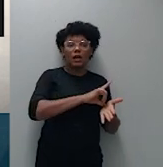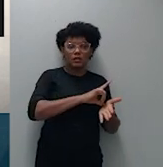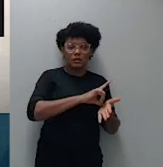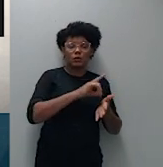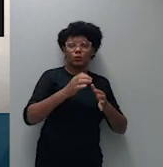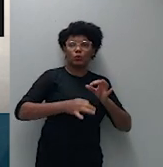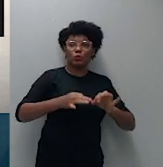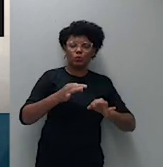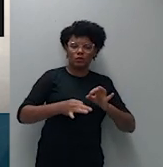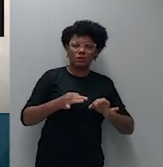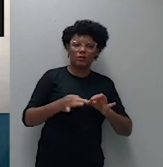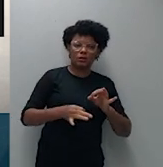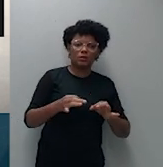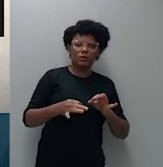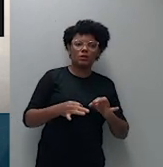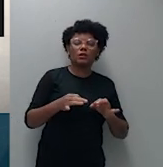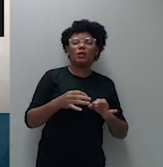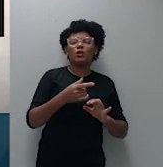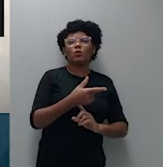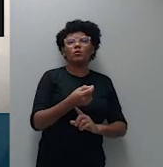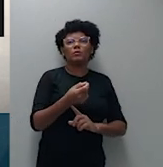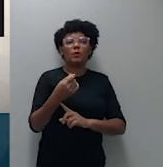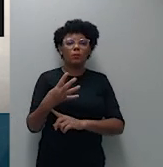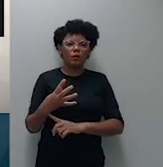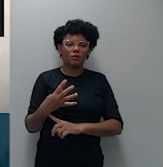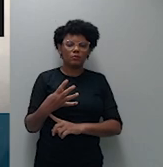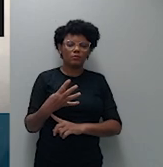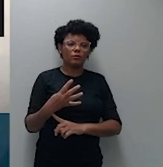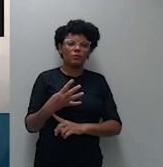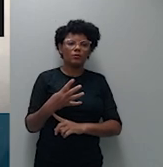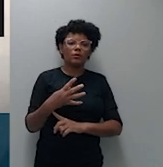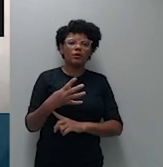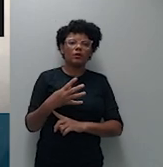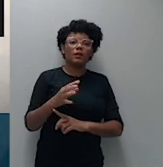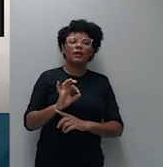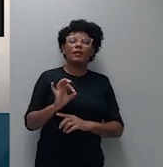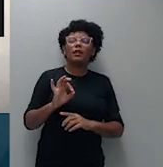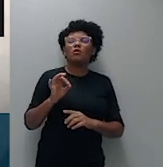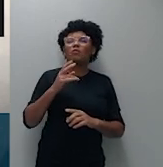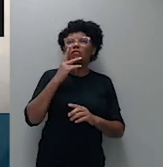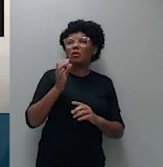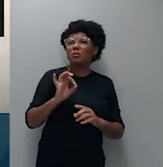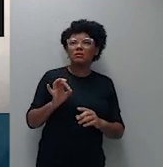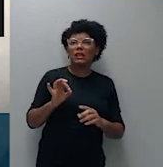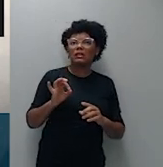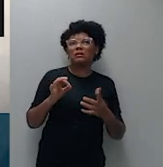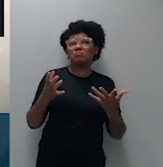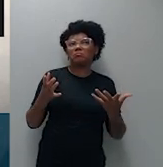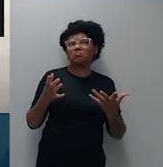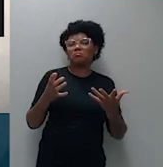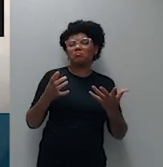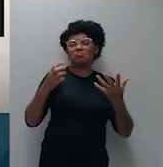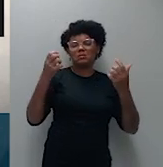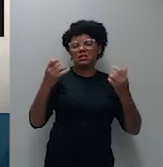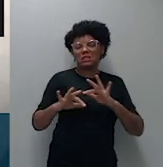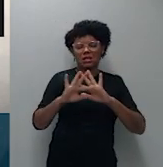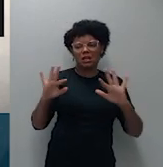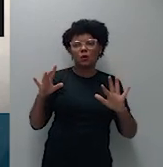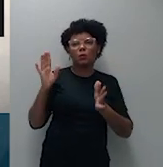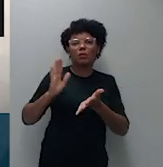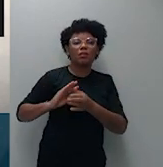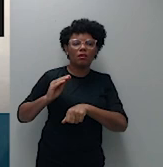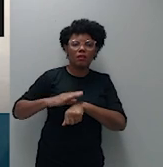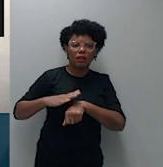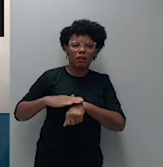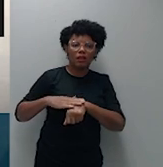anterior ao ajuizamento da presente ação em 2004 não mencionasse querem Acórdão recorrido